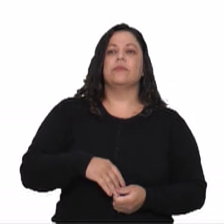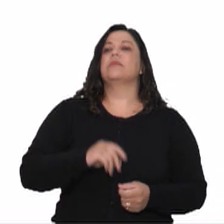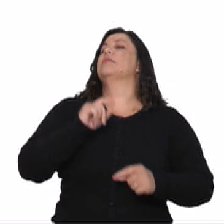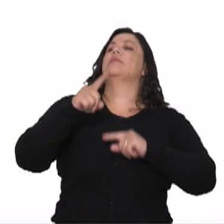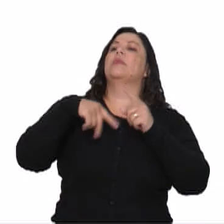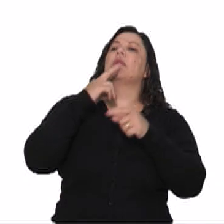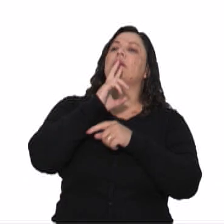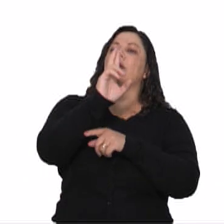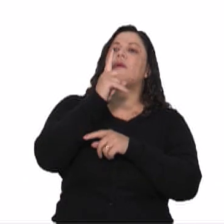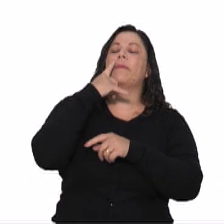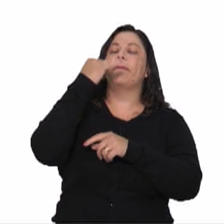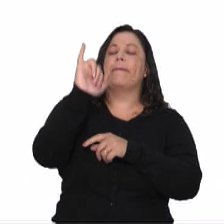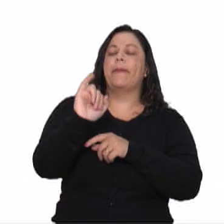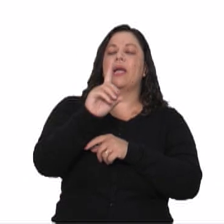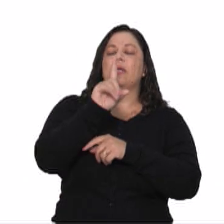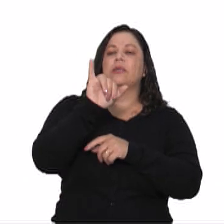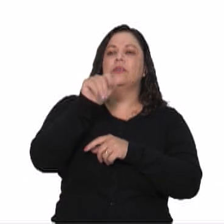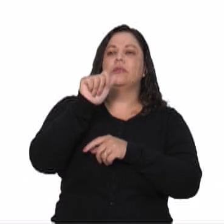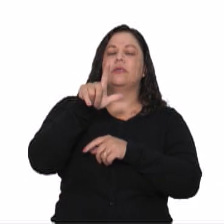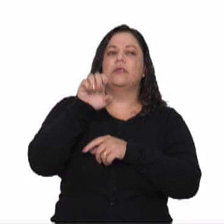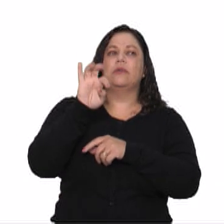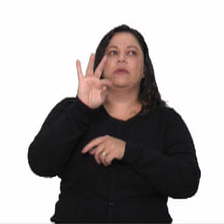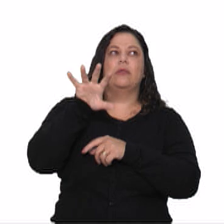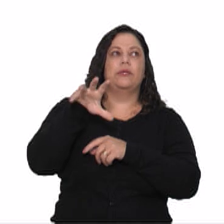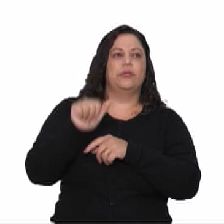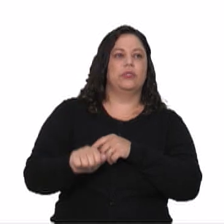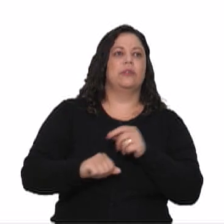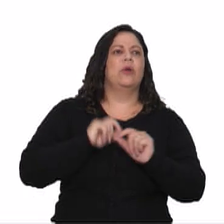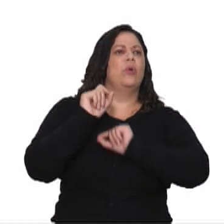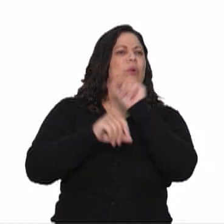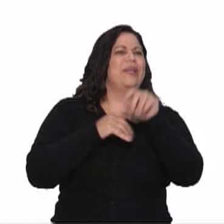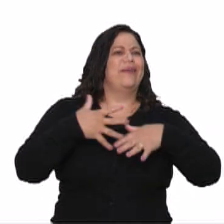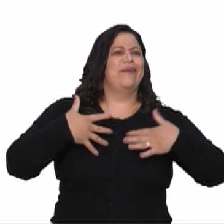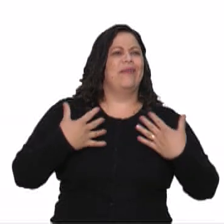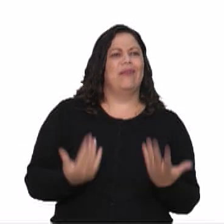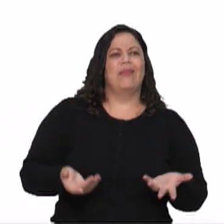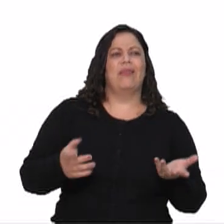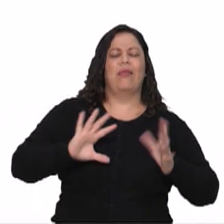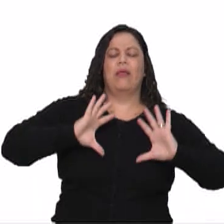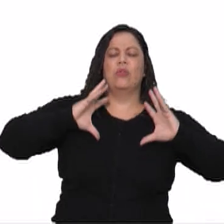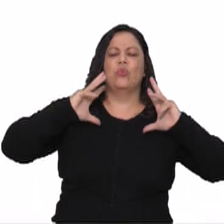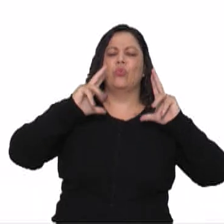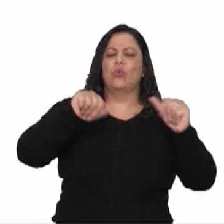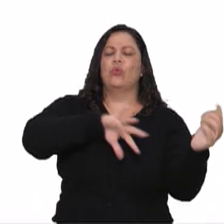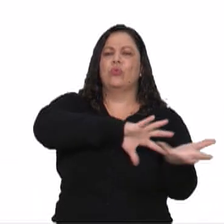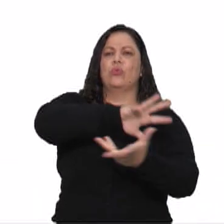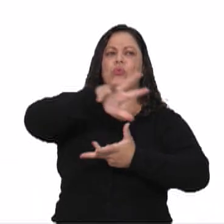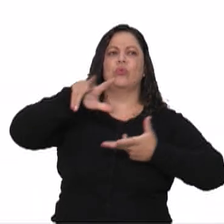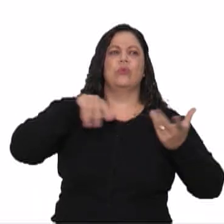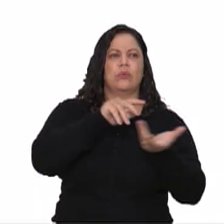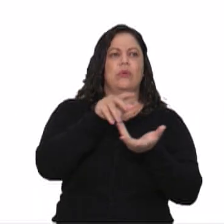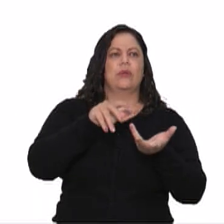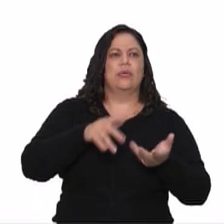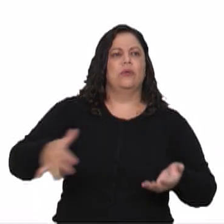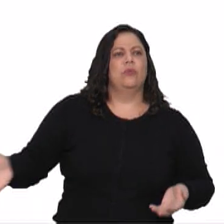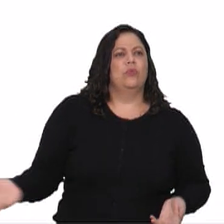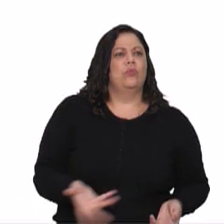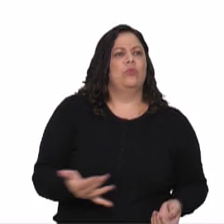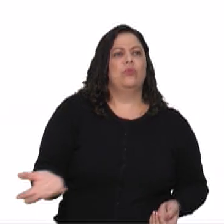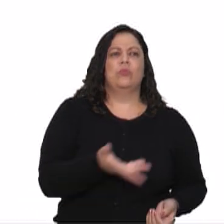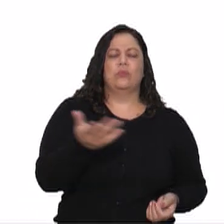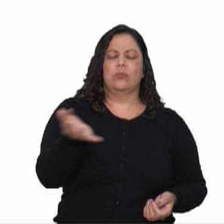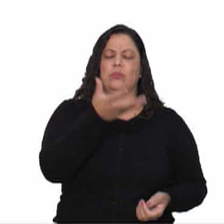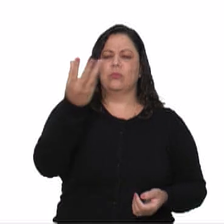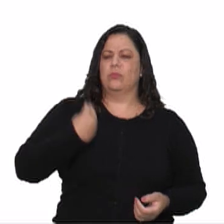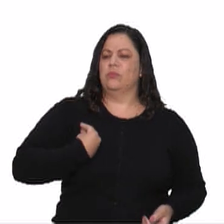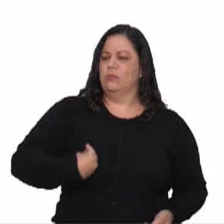Próxima resposta, Heráclito, pai da dialética. Para Heráclito, todo o universo consiste num eterno fluir e a vida